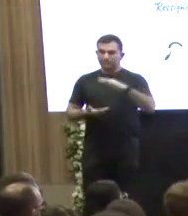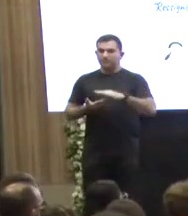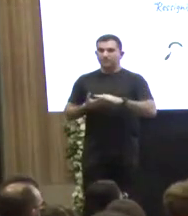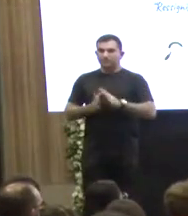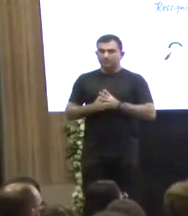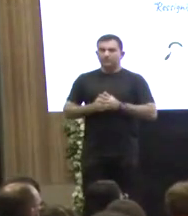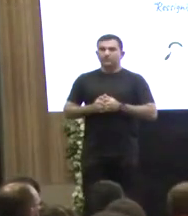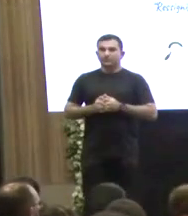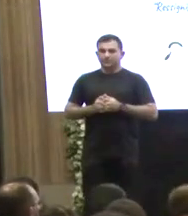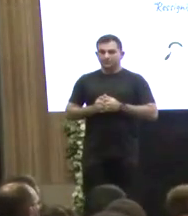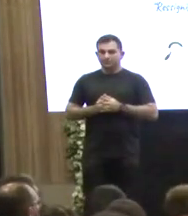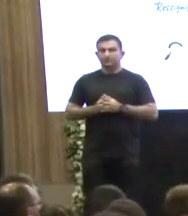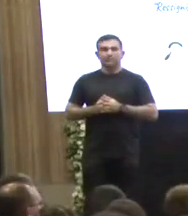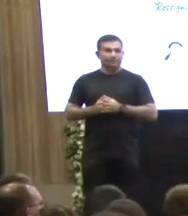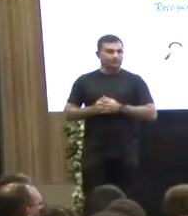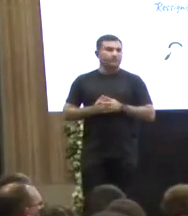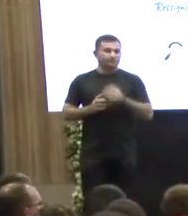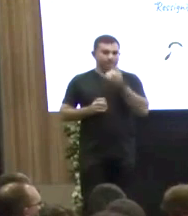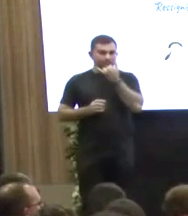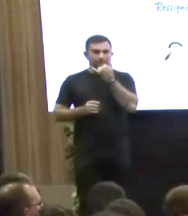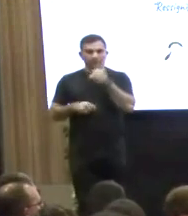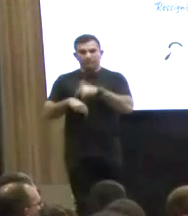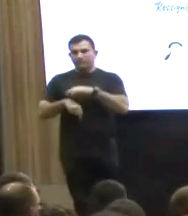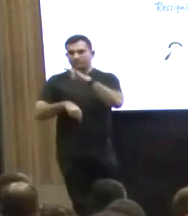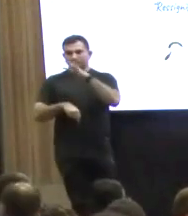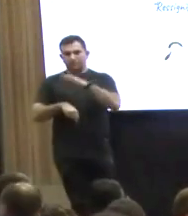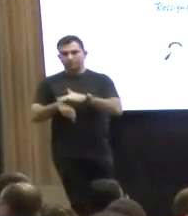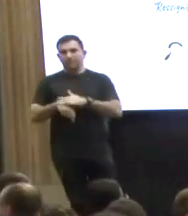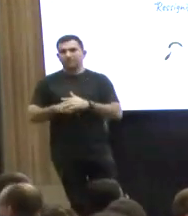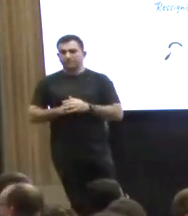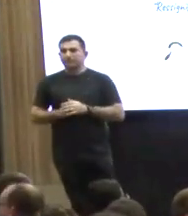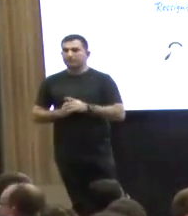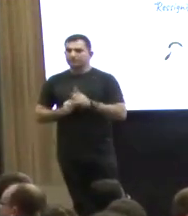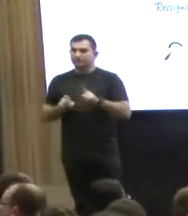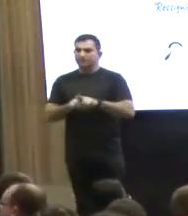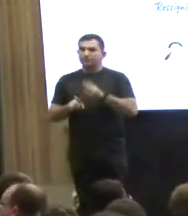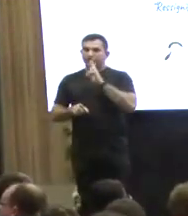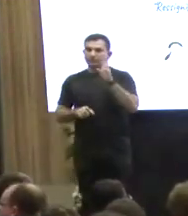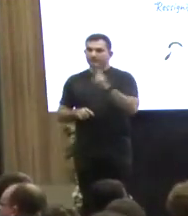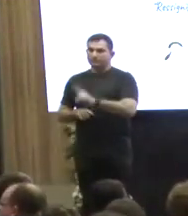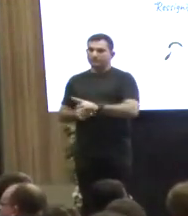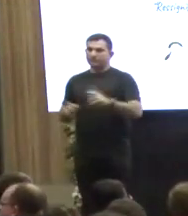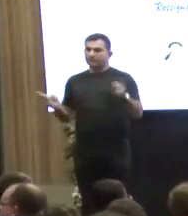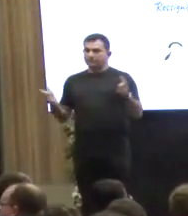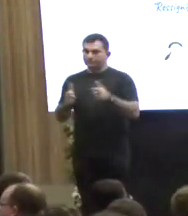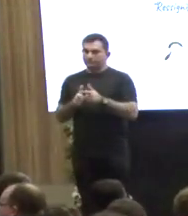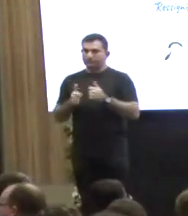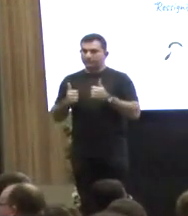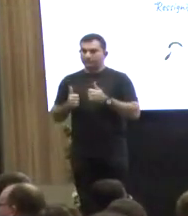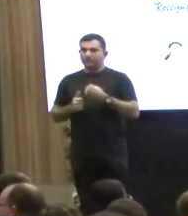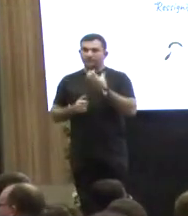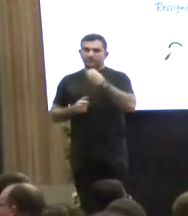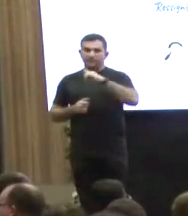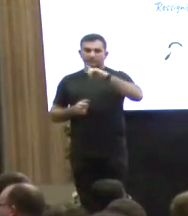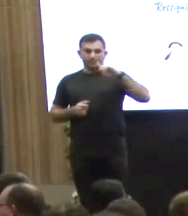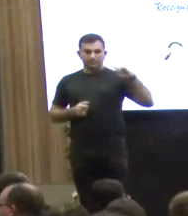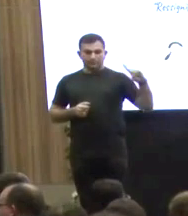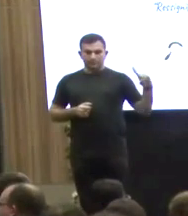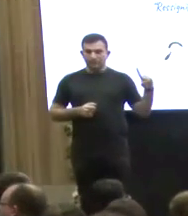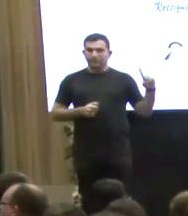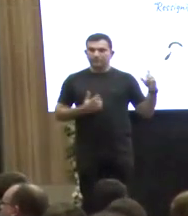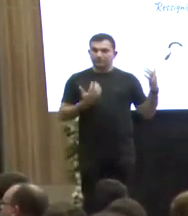Rogério. Vou pedir, por gentileza, que os próximos 2 colegas que vão colocar questões sejam bastante breves, porque, na